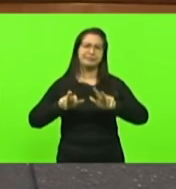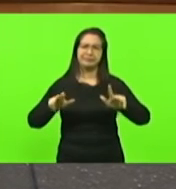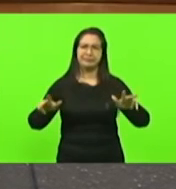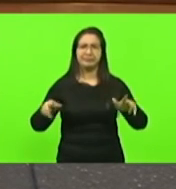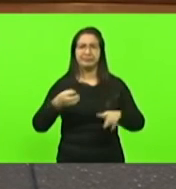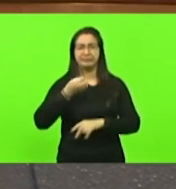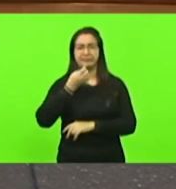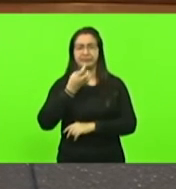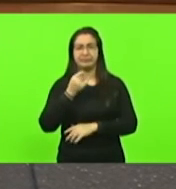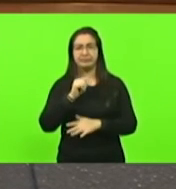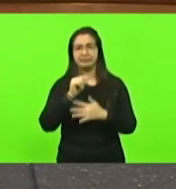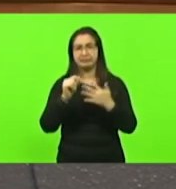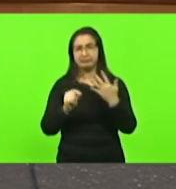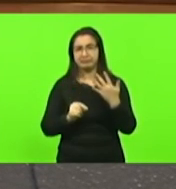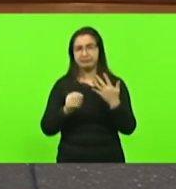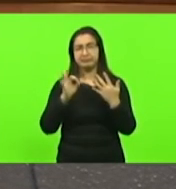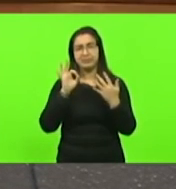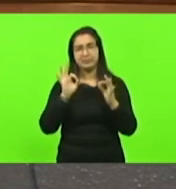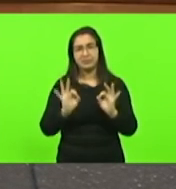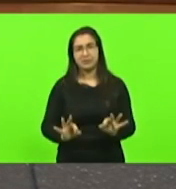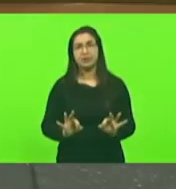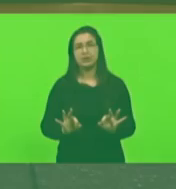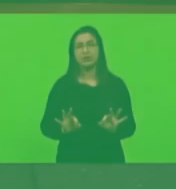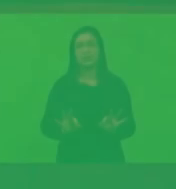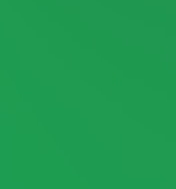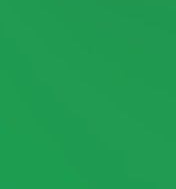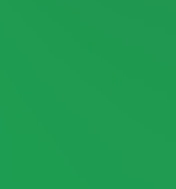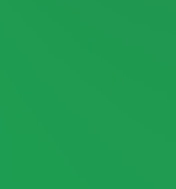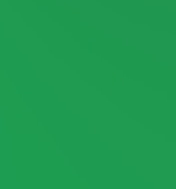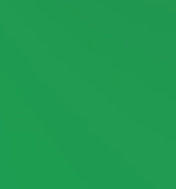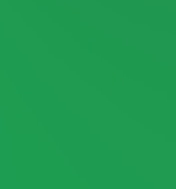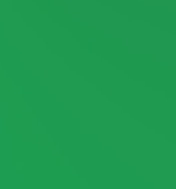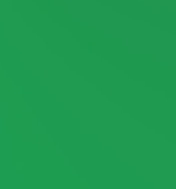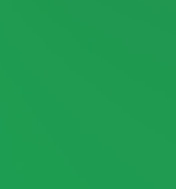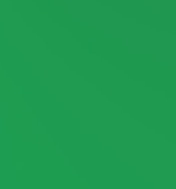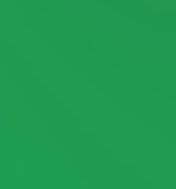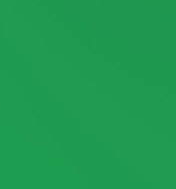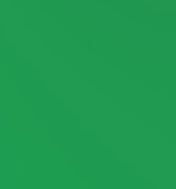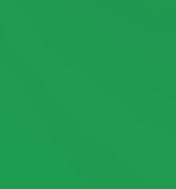que certamente serve de exemplo